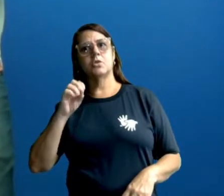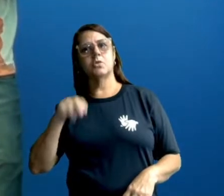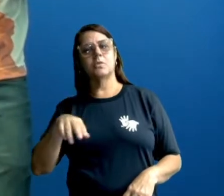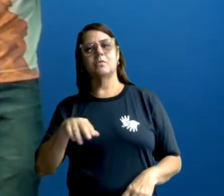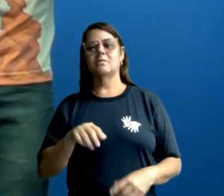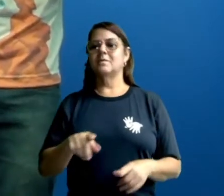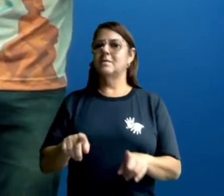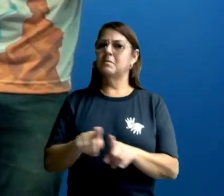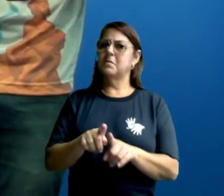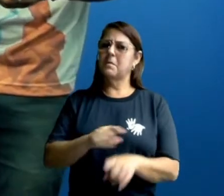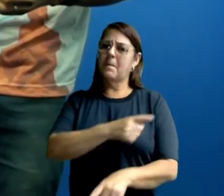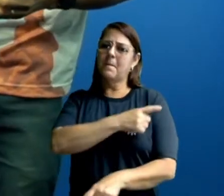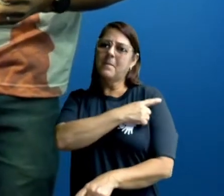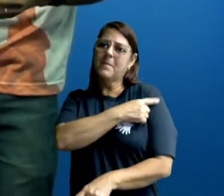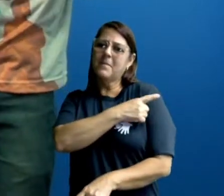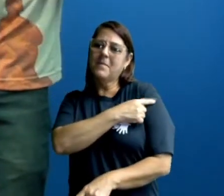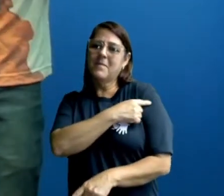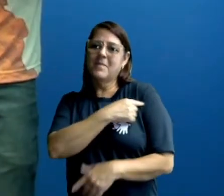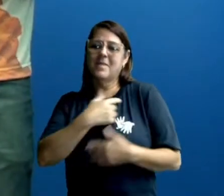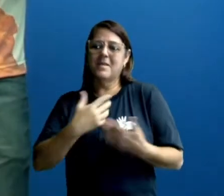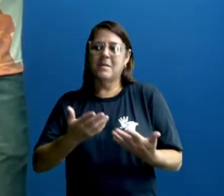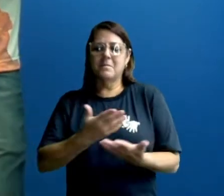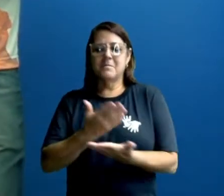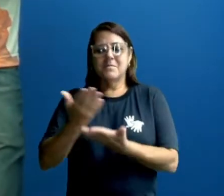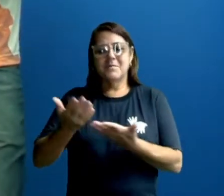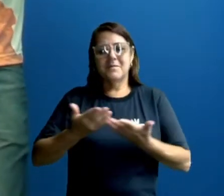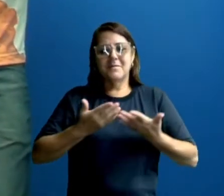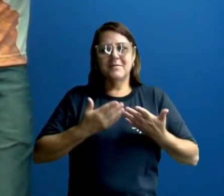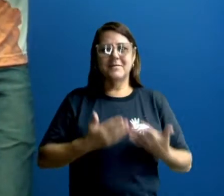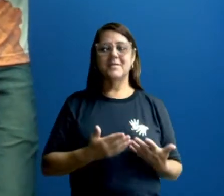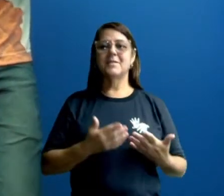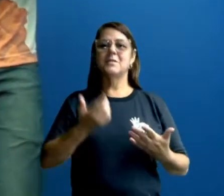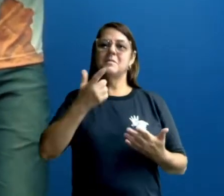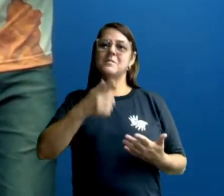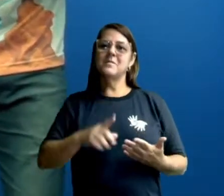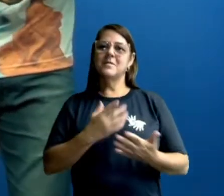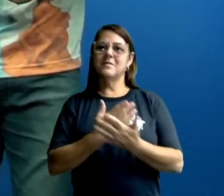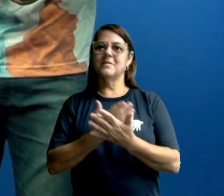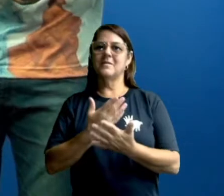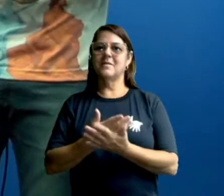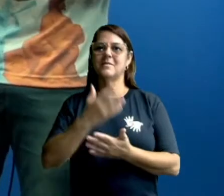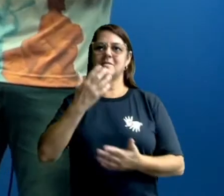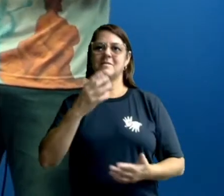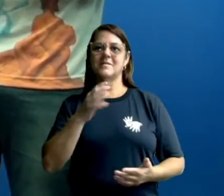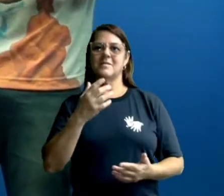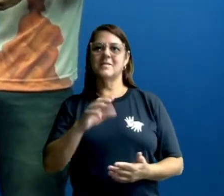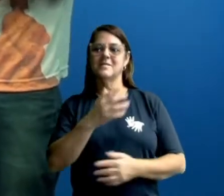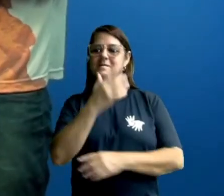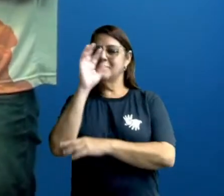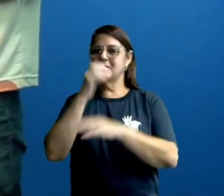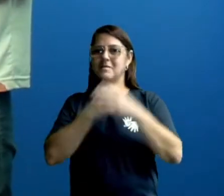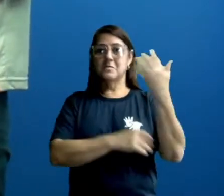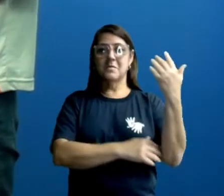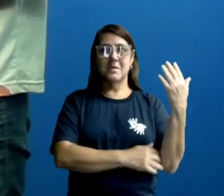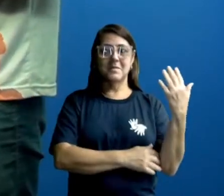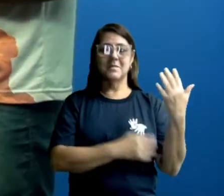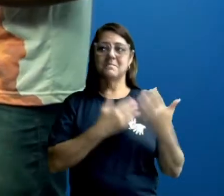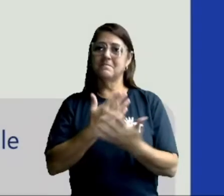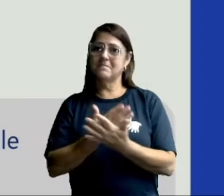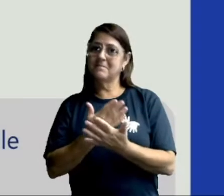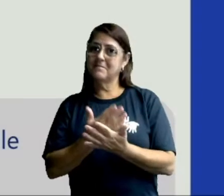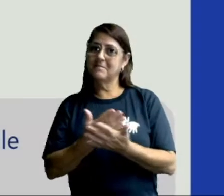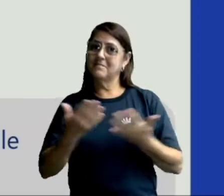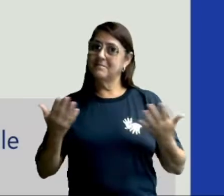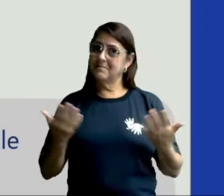Meus queridos alunos do primeiro ano, sejam bem-vindos em mais uma aula de Ciências da Natureza. Nessa nossa